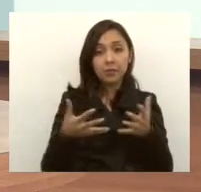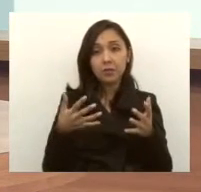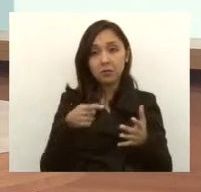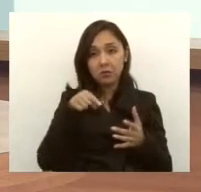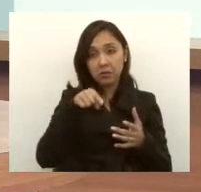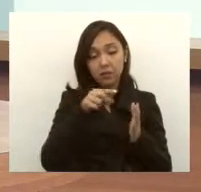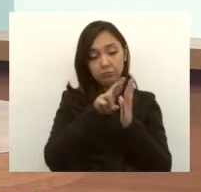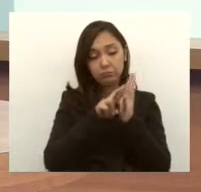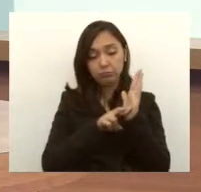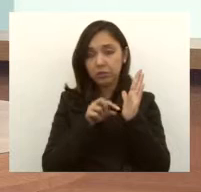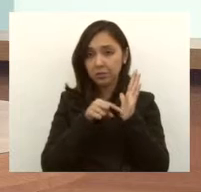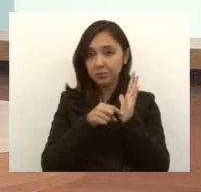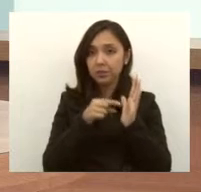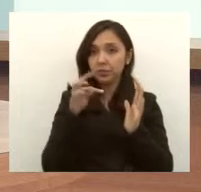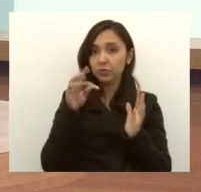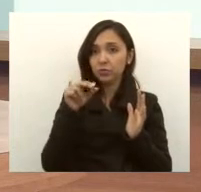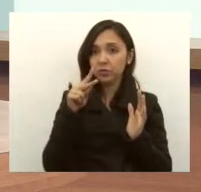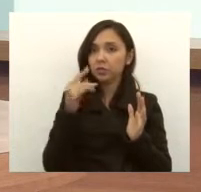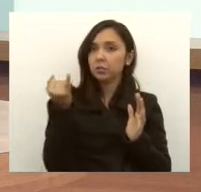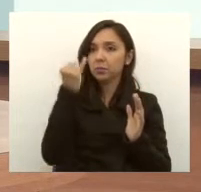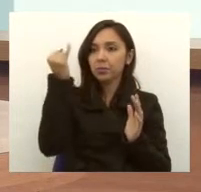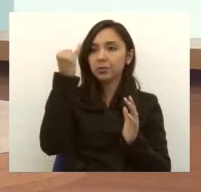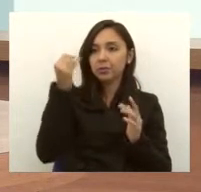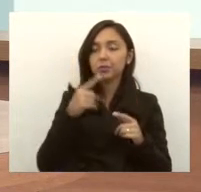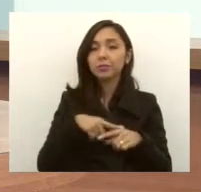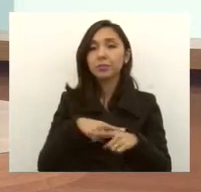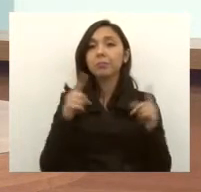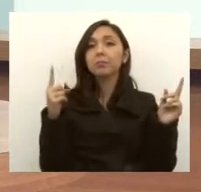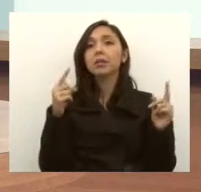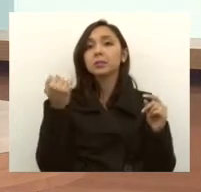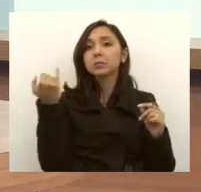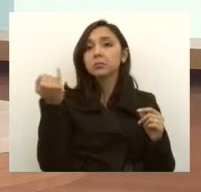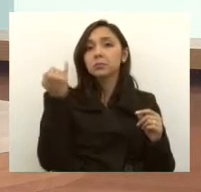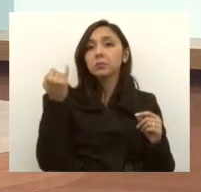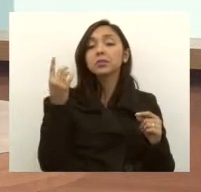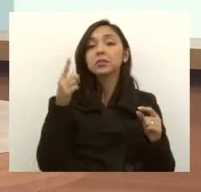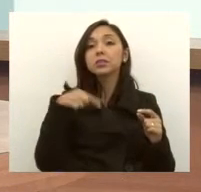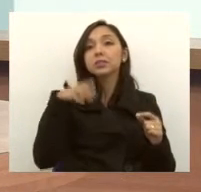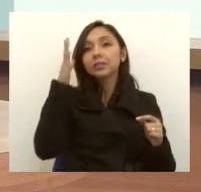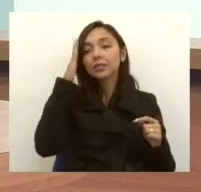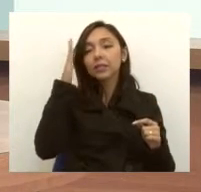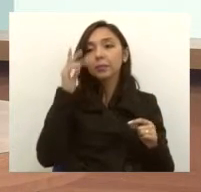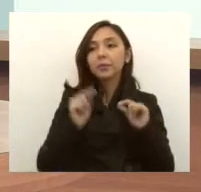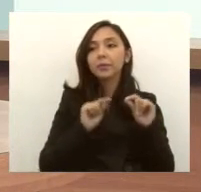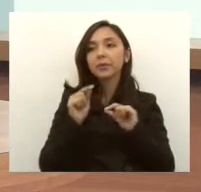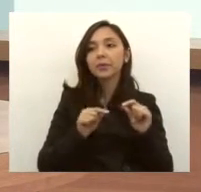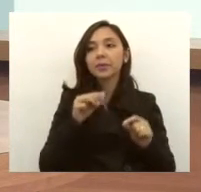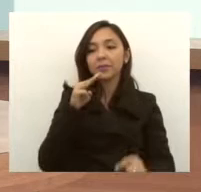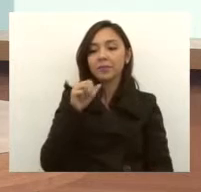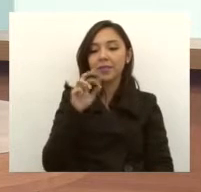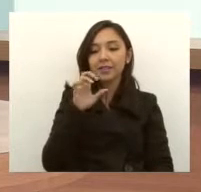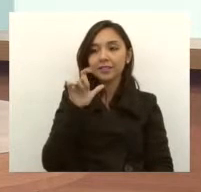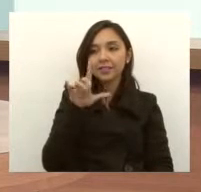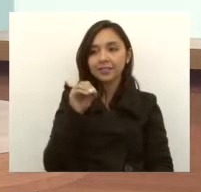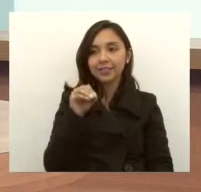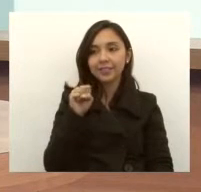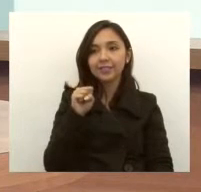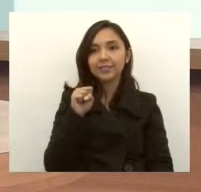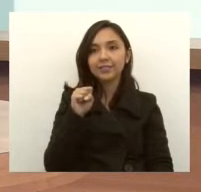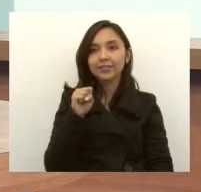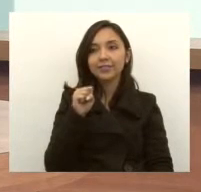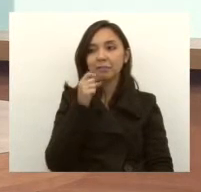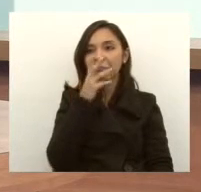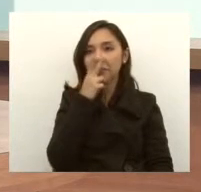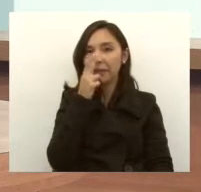importantíssimo, mas o que a gente precisa mais saber? Estou aqui de olho no Marcelo Seminaldo, ele está parecendo